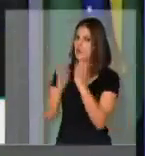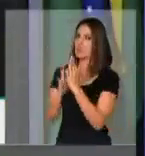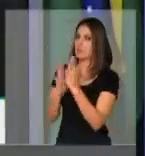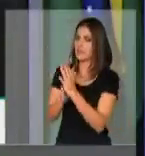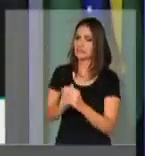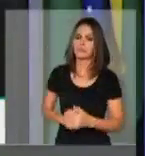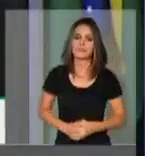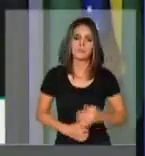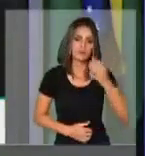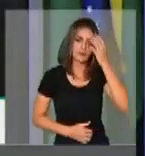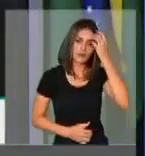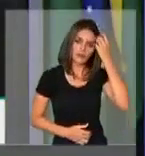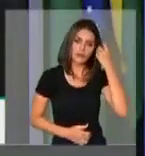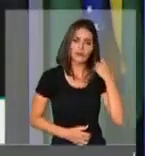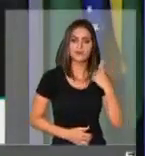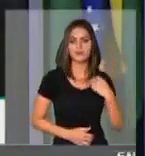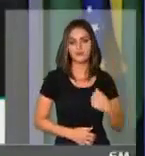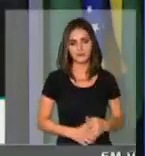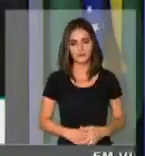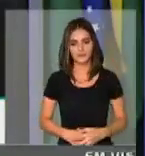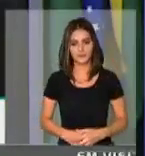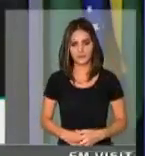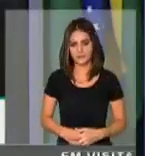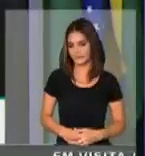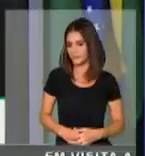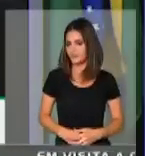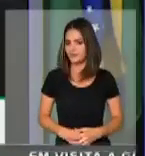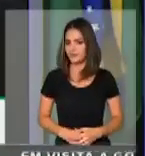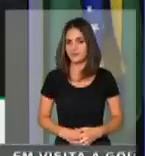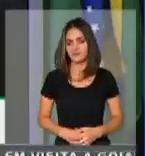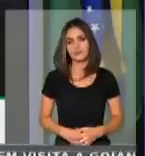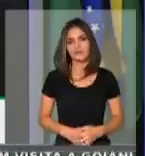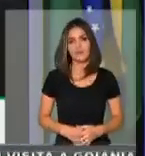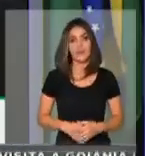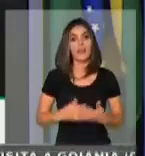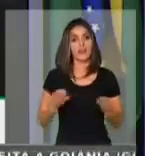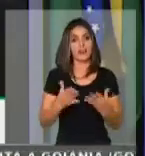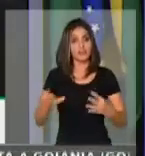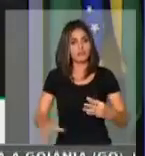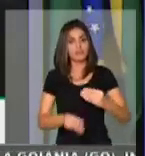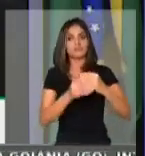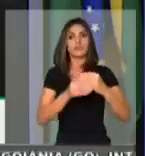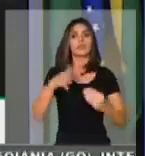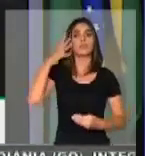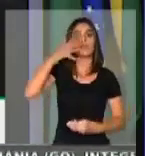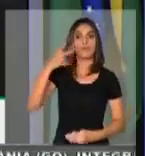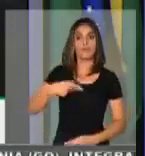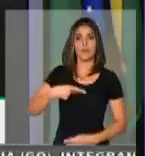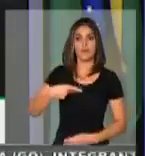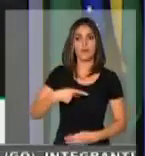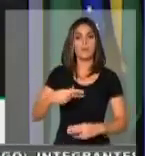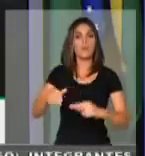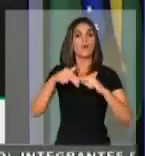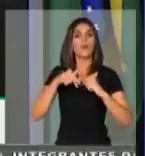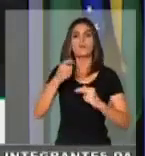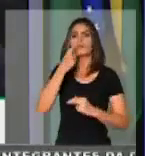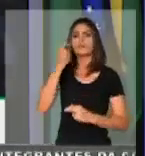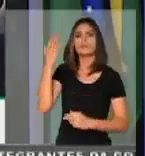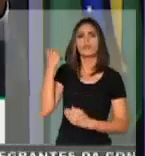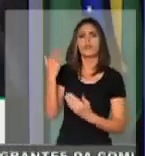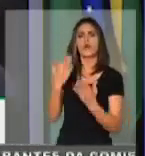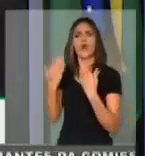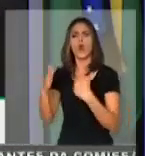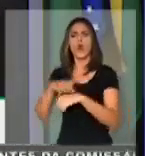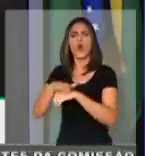permite agradeço também o deputado Gilberto Nascimento, um prazer receber o seu à parte e incorporar ao meu discurso. Sobretudo porque há pouco falamos